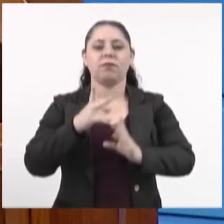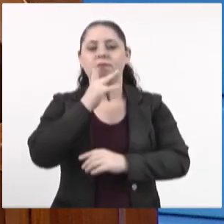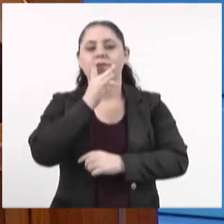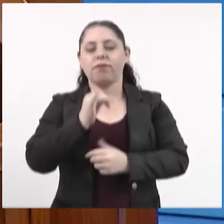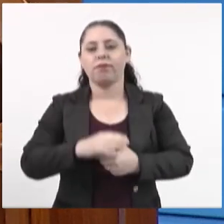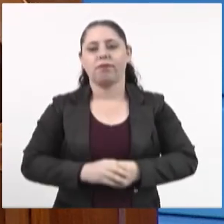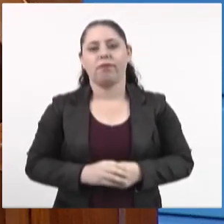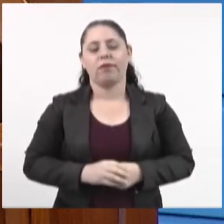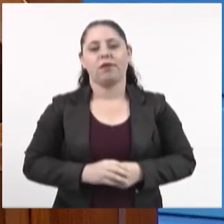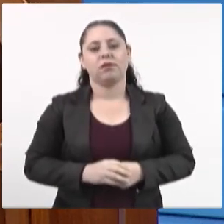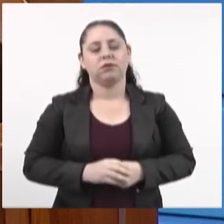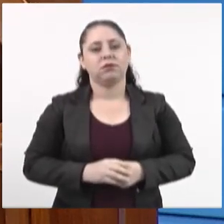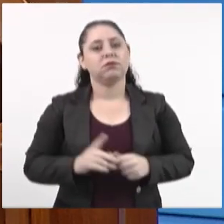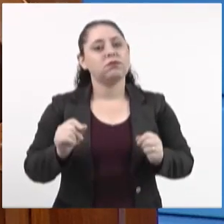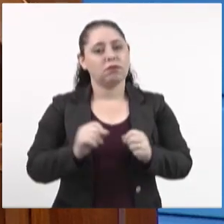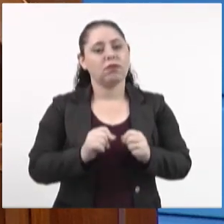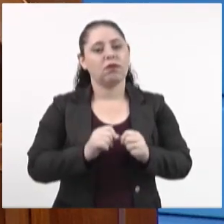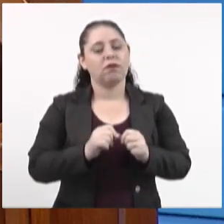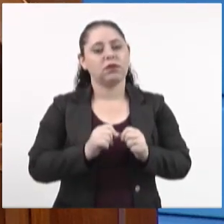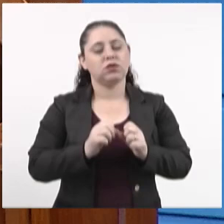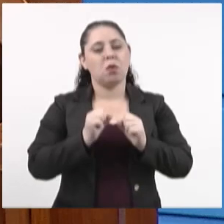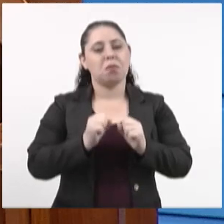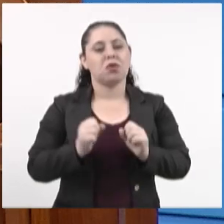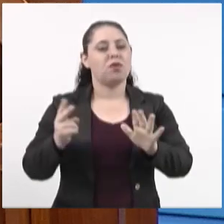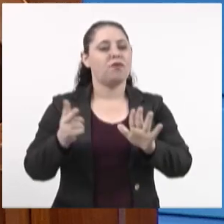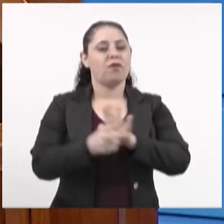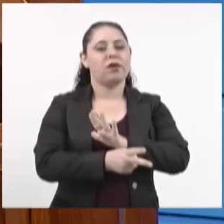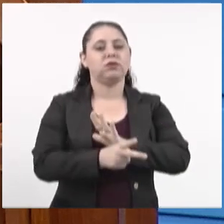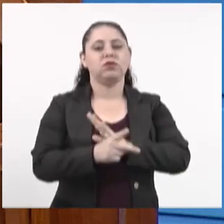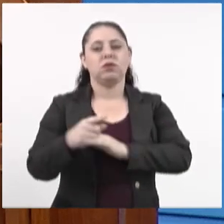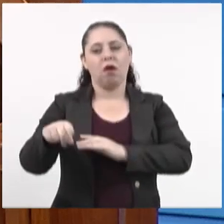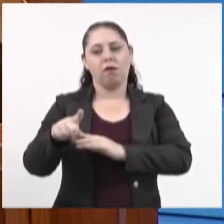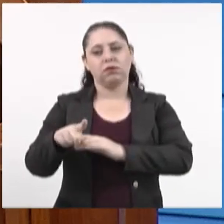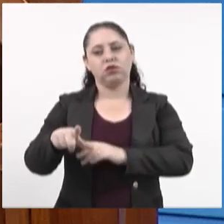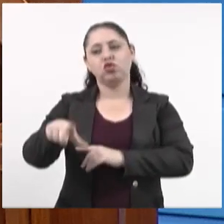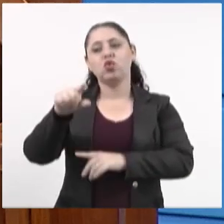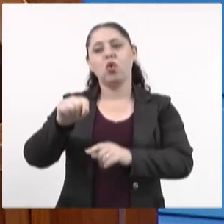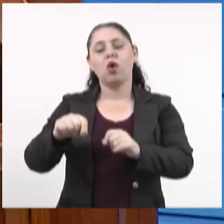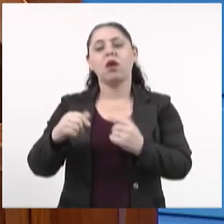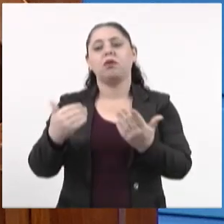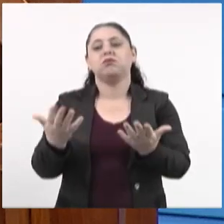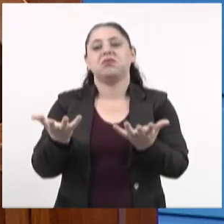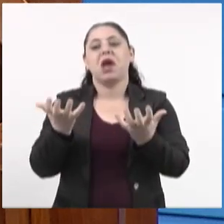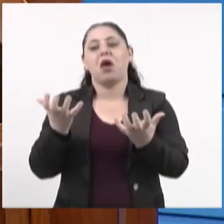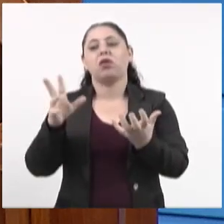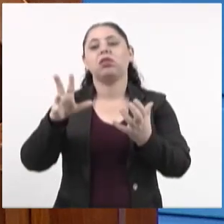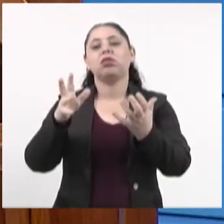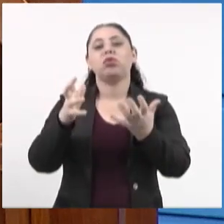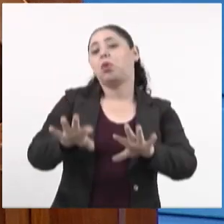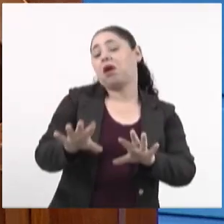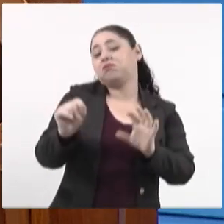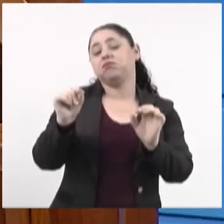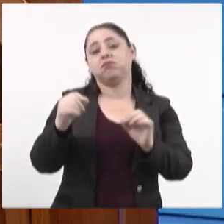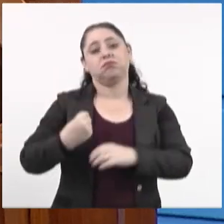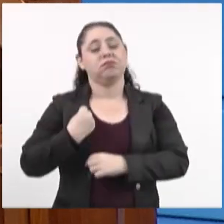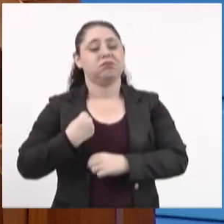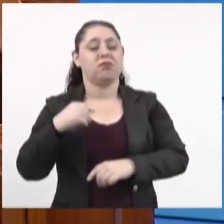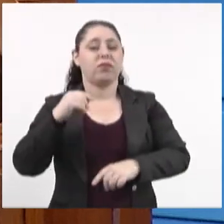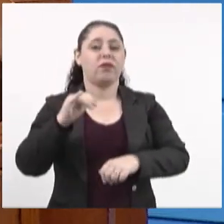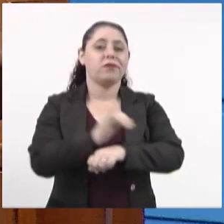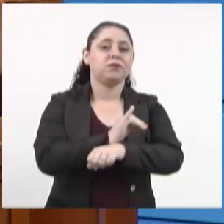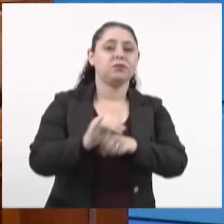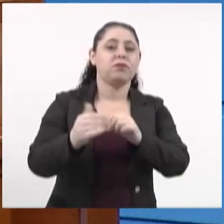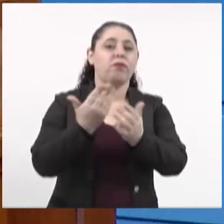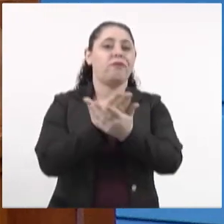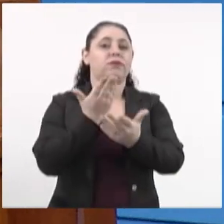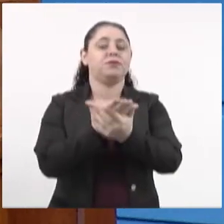esses pais, colocando, então, esse poder de veto para que eles não permitam que os seus filhos participem de atividades dentro